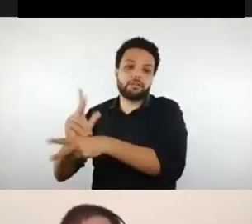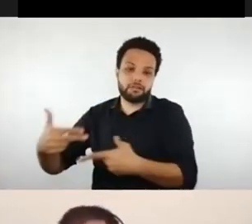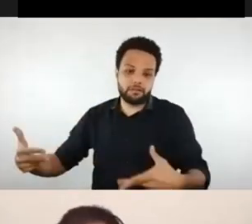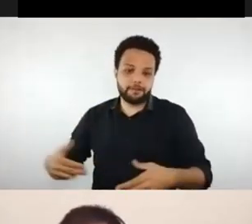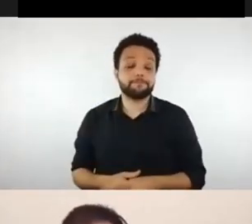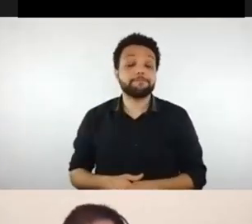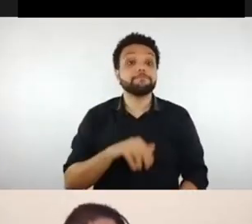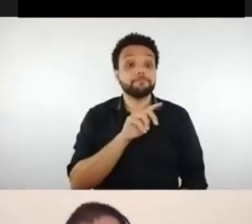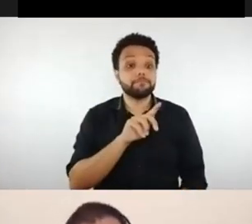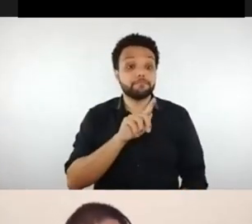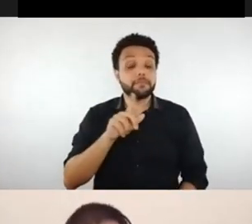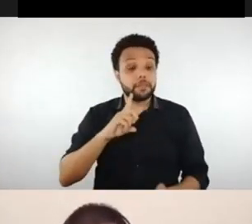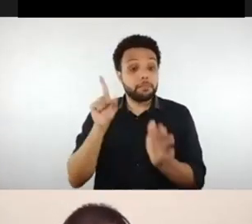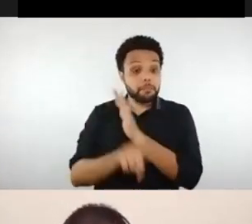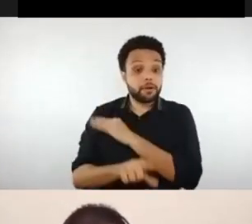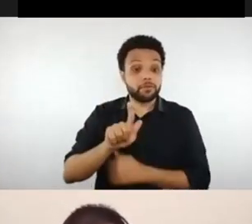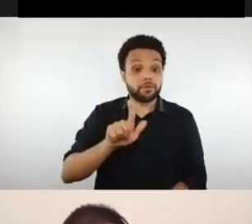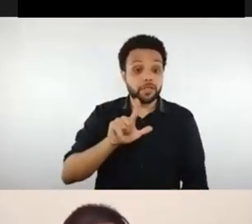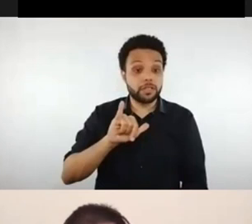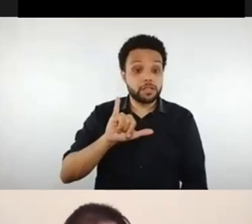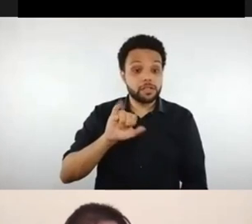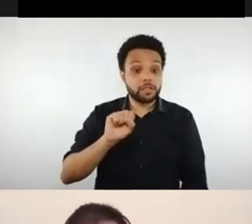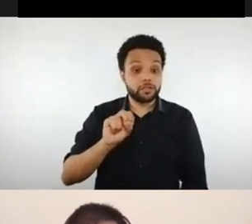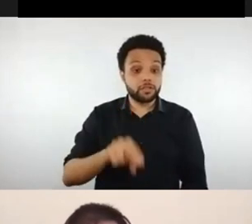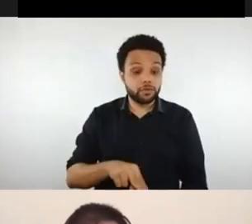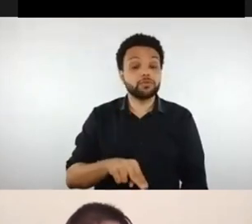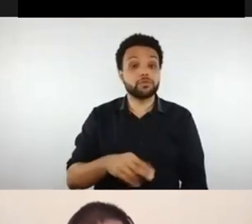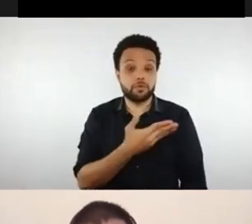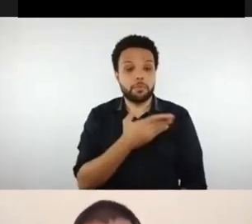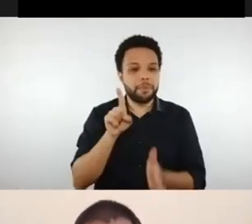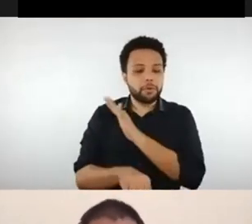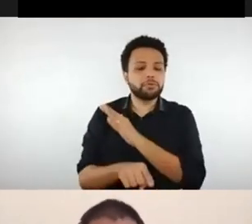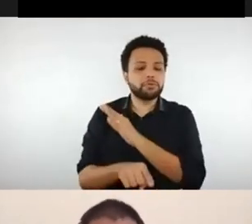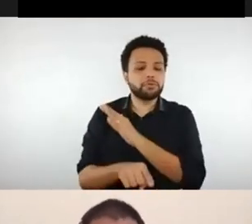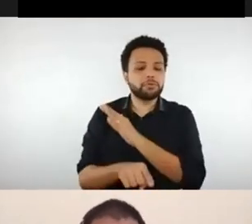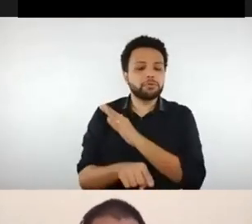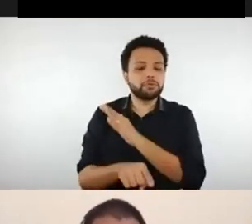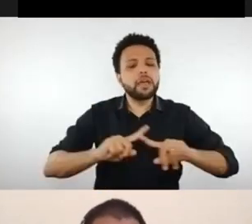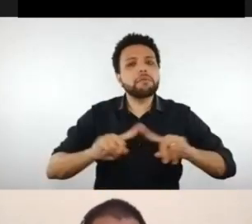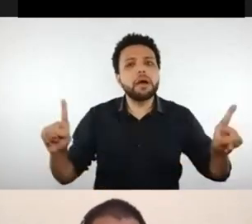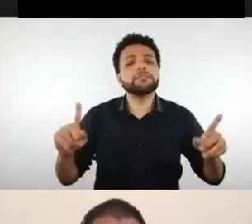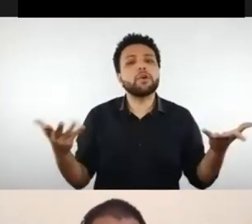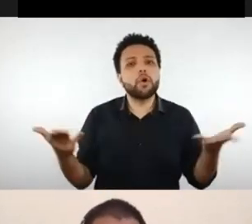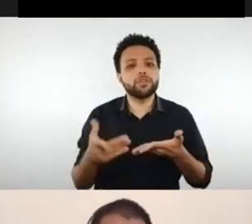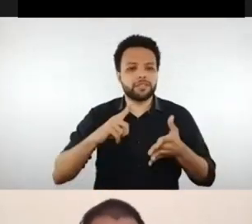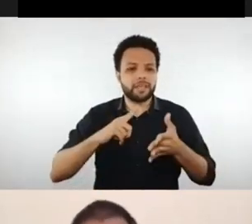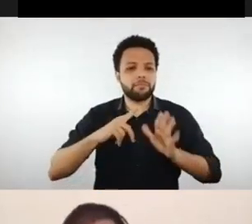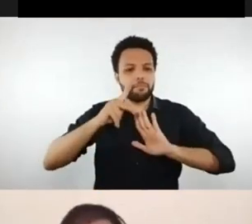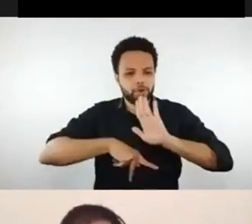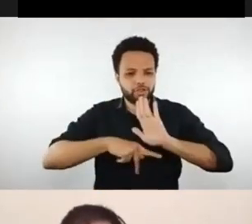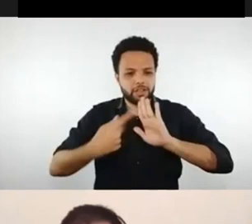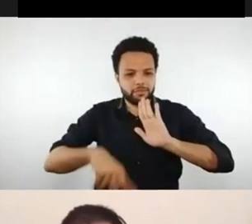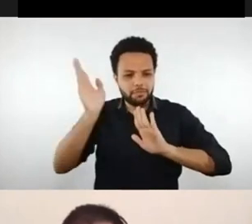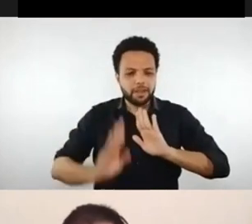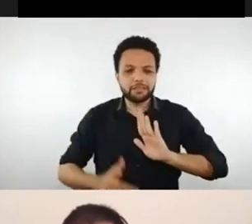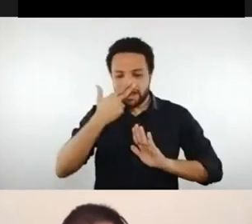quais são as alternativas para a sobrevivência desse setor, então, né? Sendo que há um projeto negacionista que não reconhece nem diversidade e